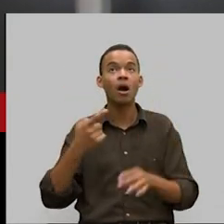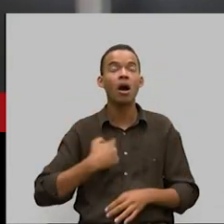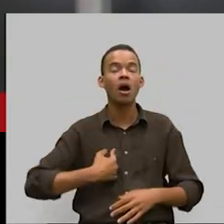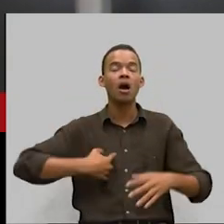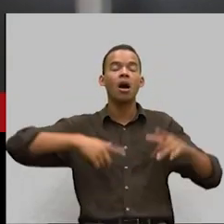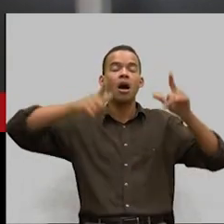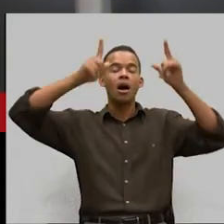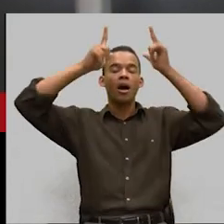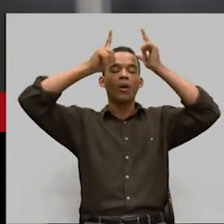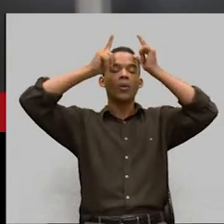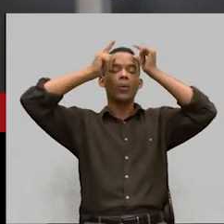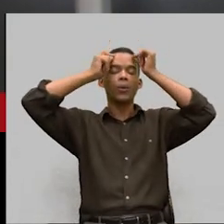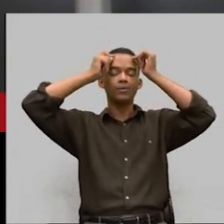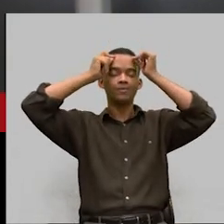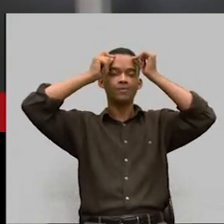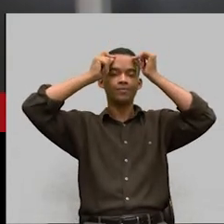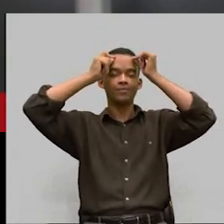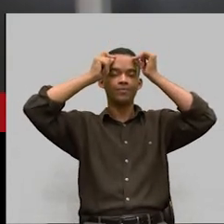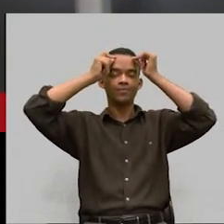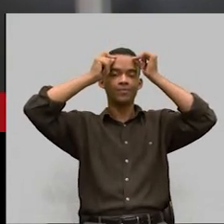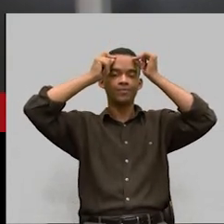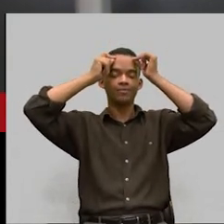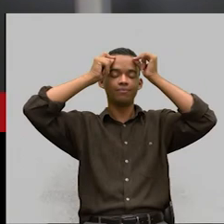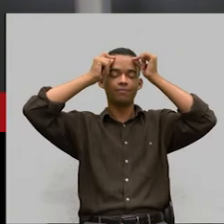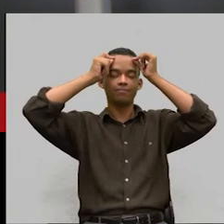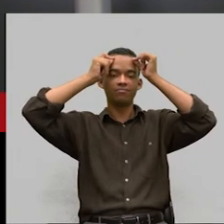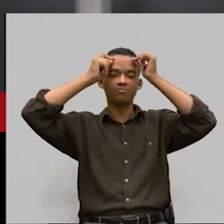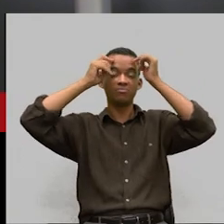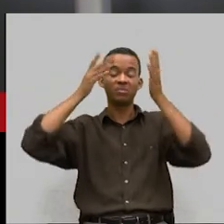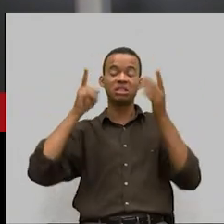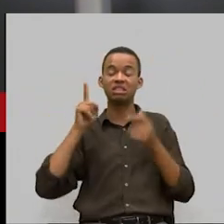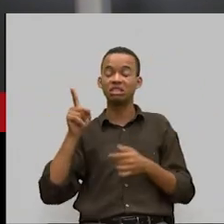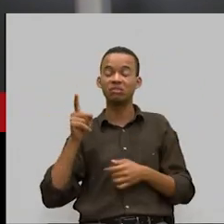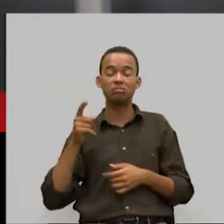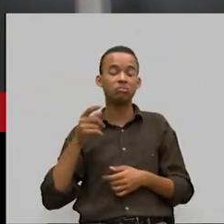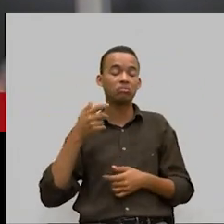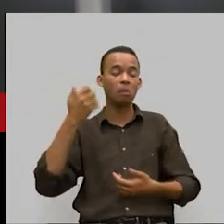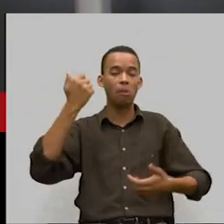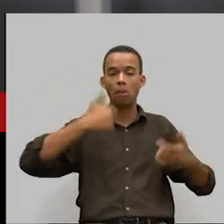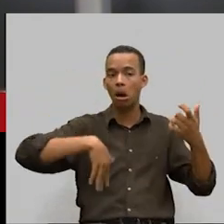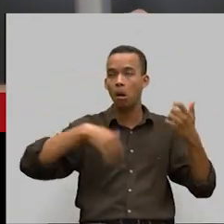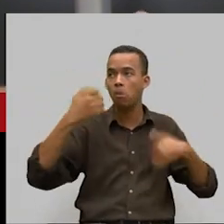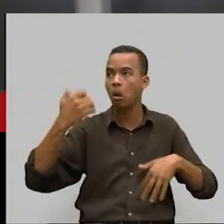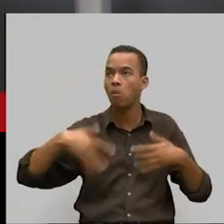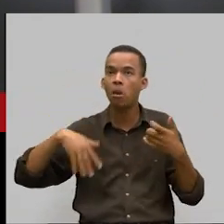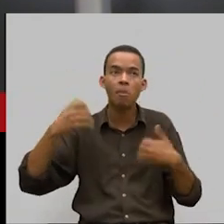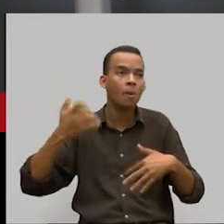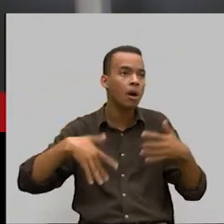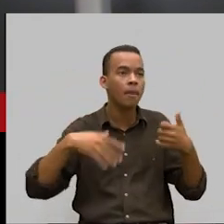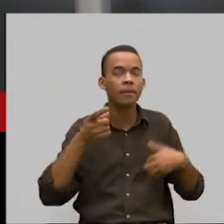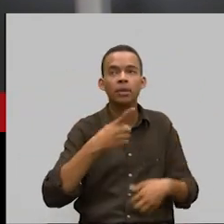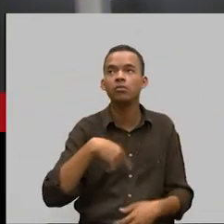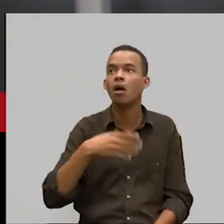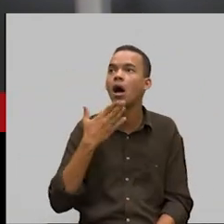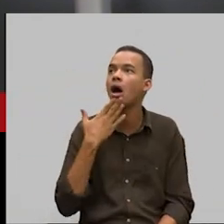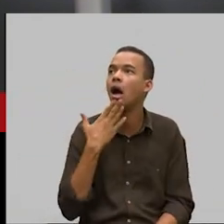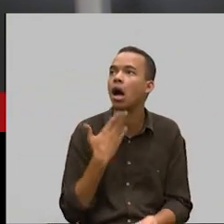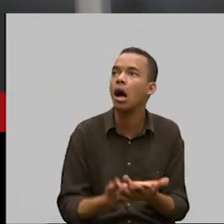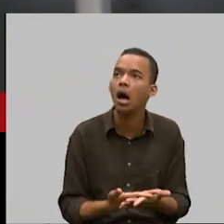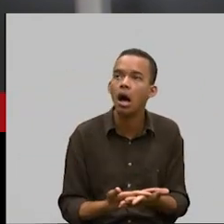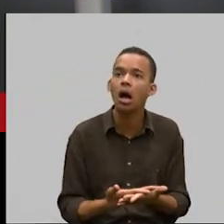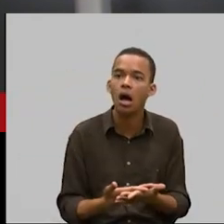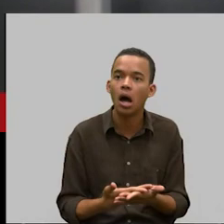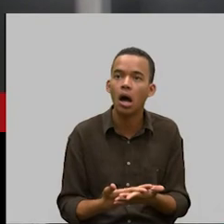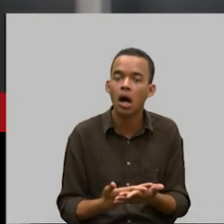diretores lá falou coisas e assim saiu todo mundo de boca aberta foi até uma uma uma questão